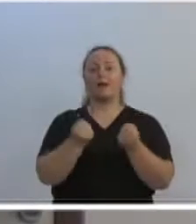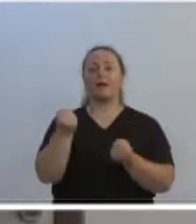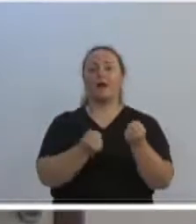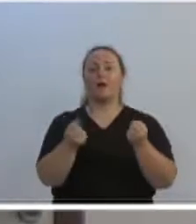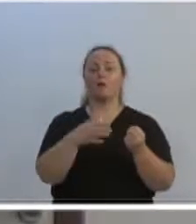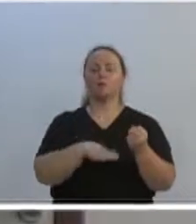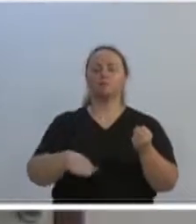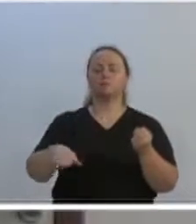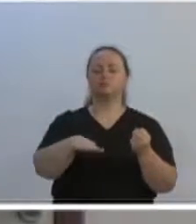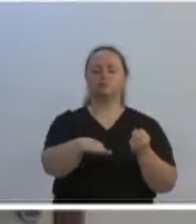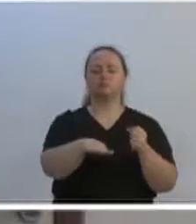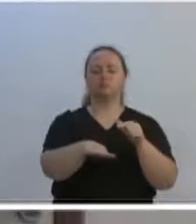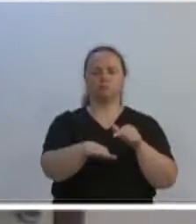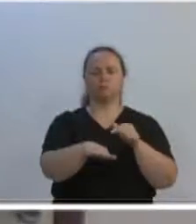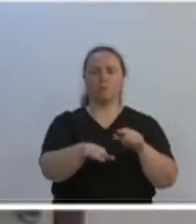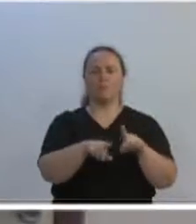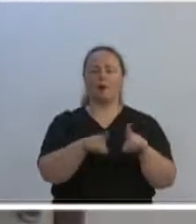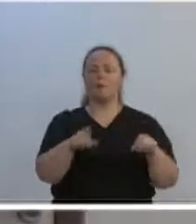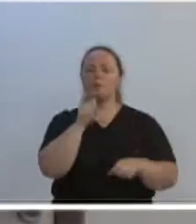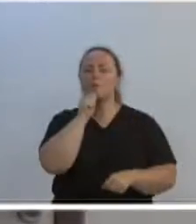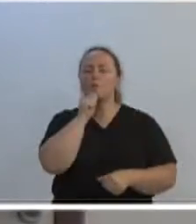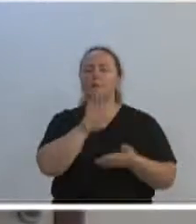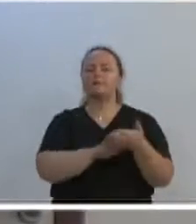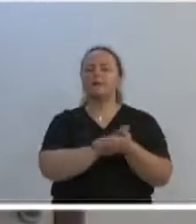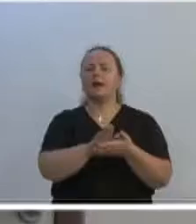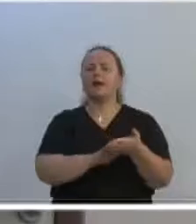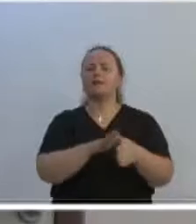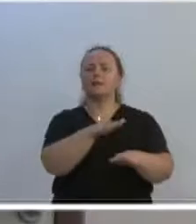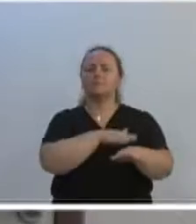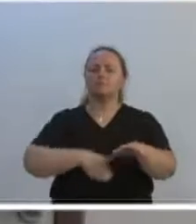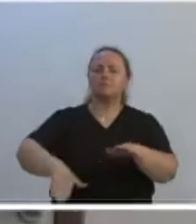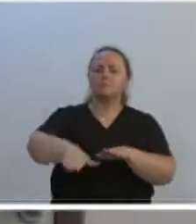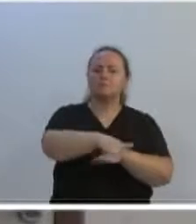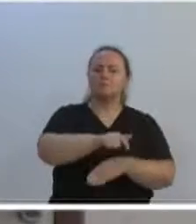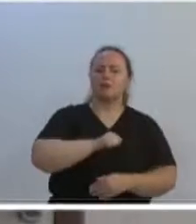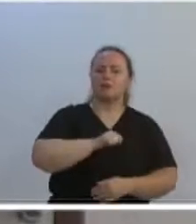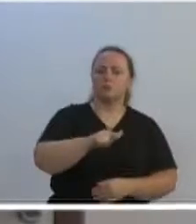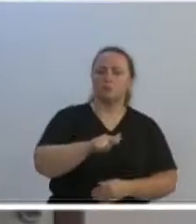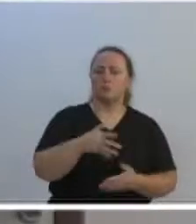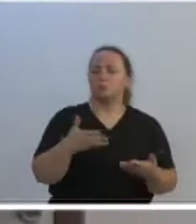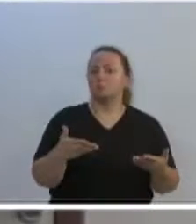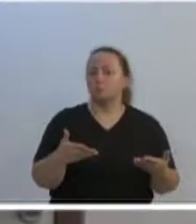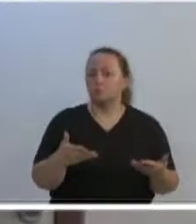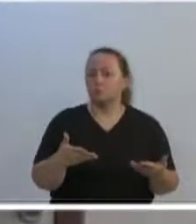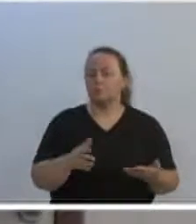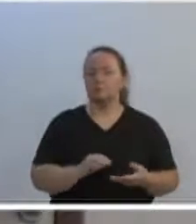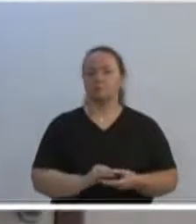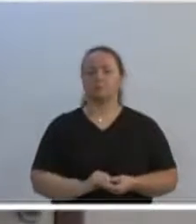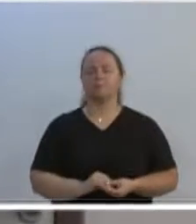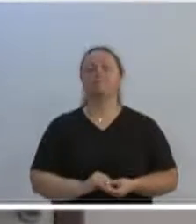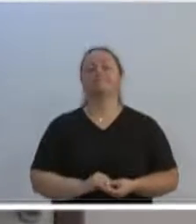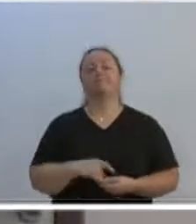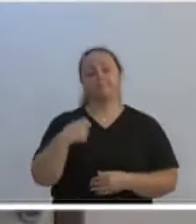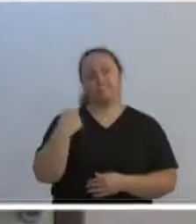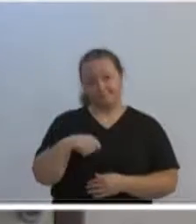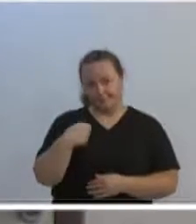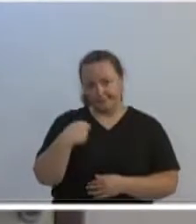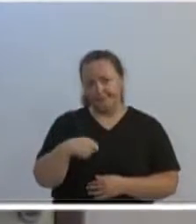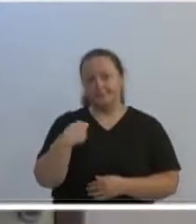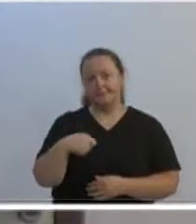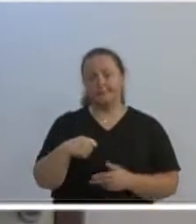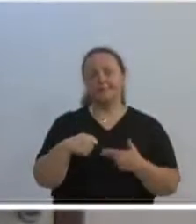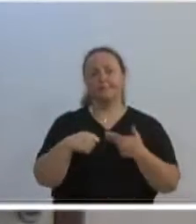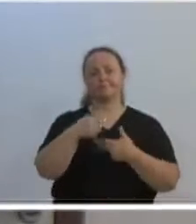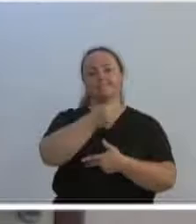não usa o bilhete da área azul, cabe ao Poder Executivo